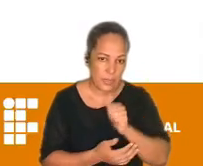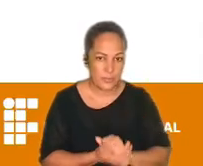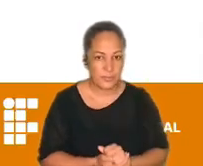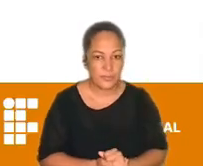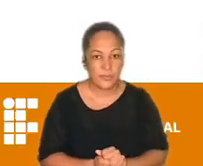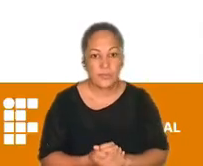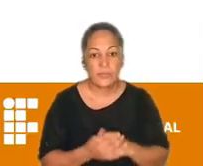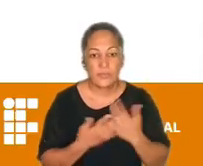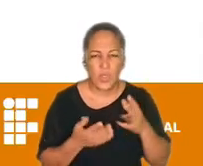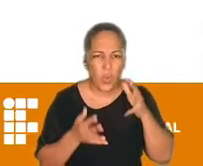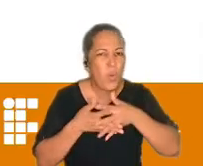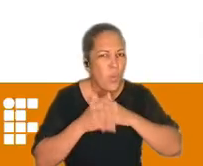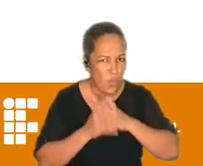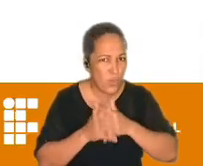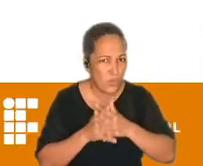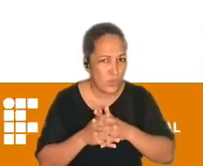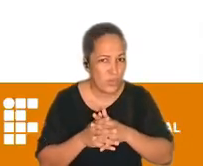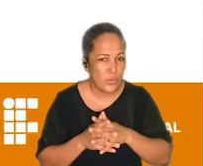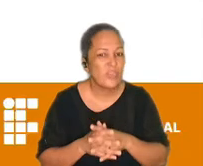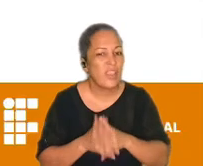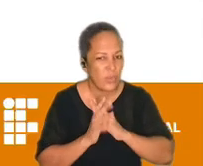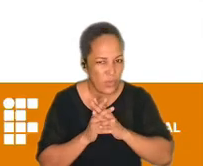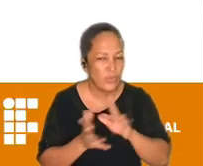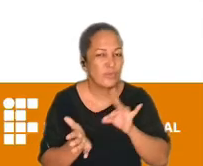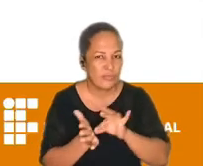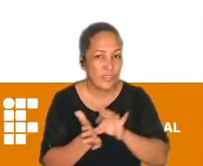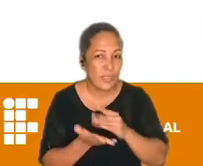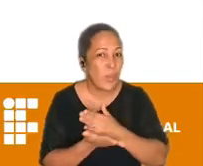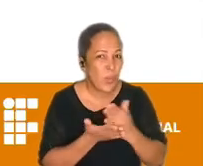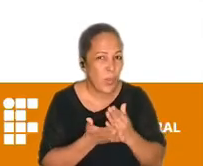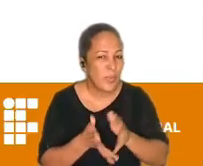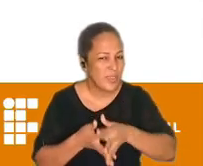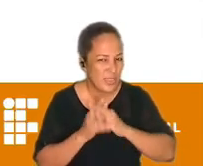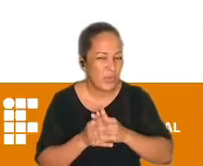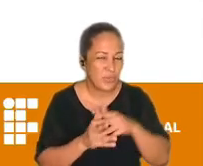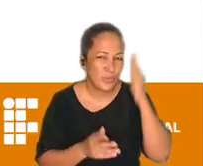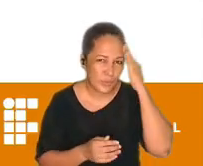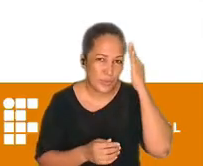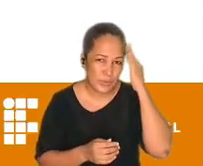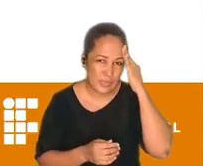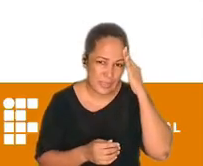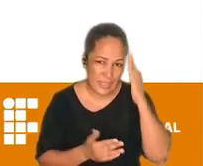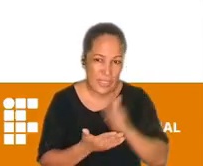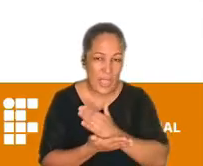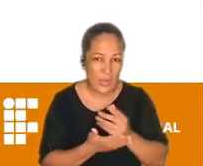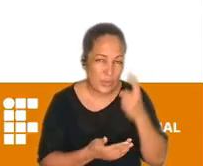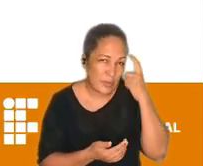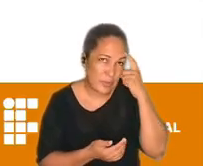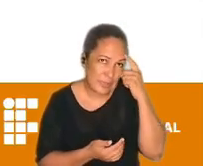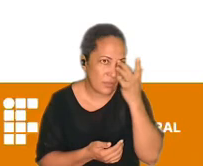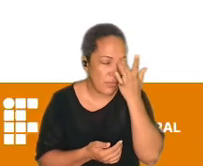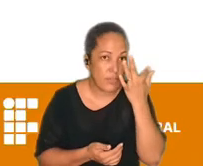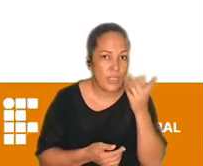Achou confuso? É confuso mesmo. No comecinho, assim, galera, eu sei que alguns devem estar achando fácil, devem estar achando um pouquinho